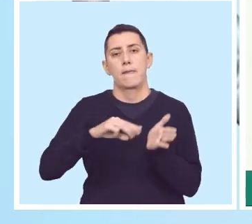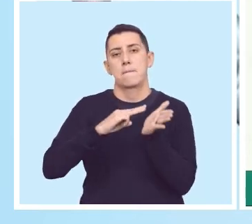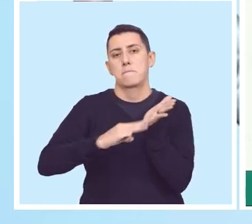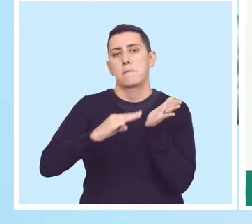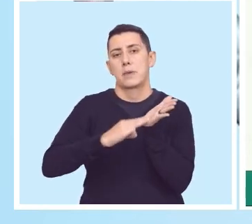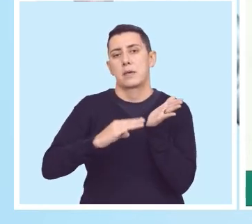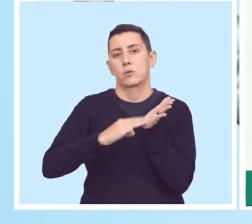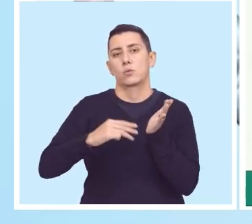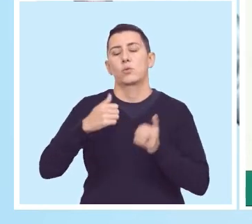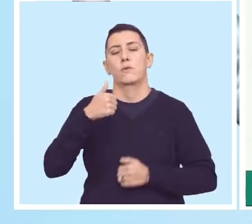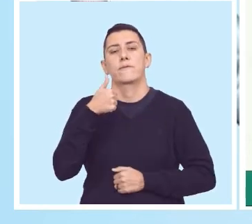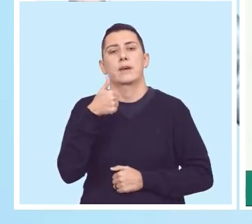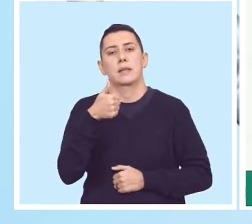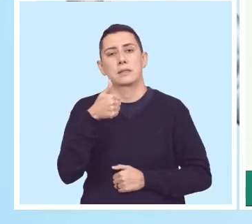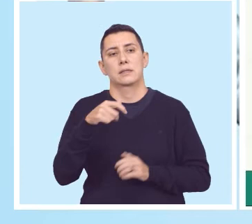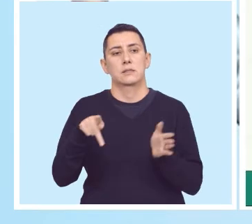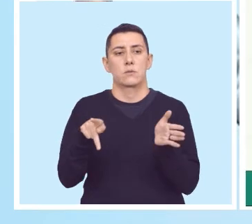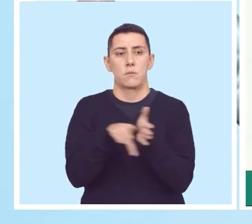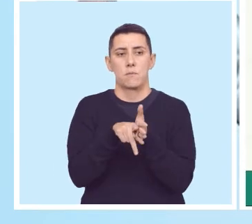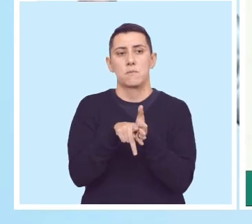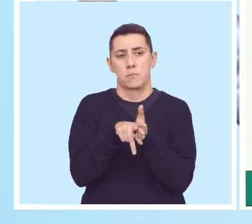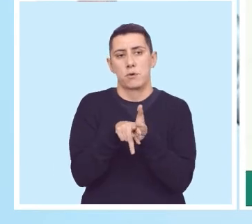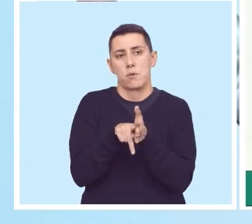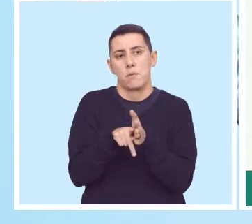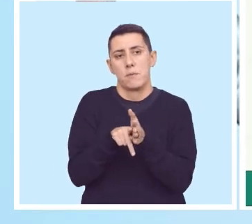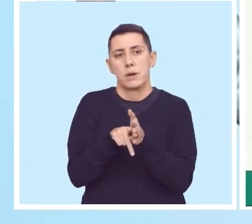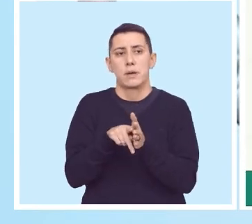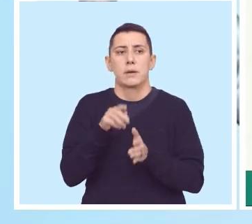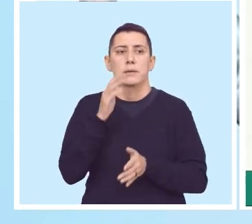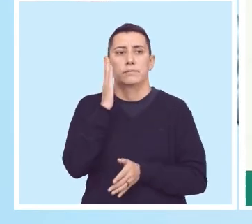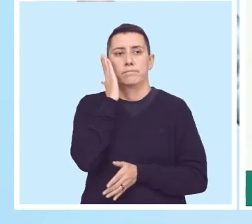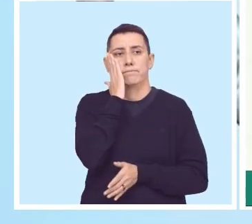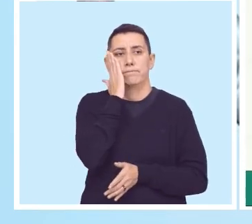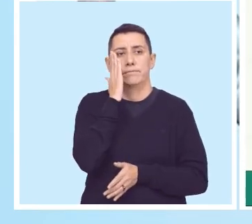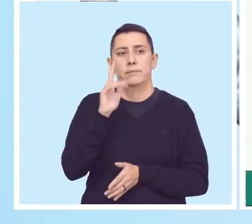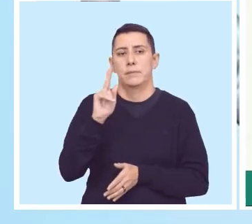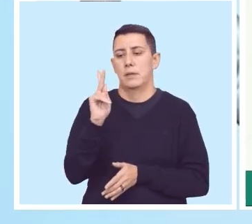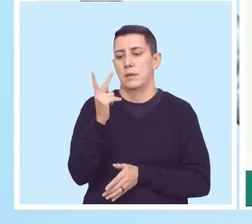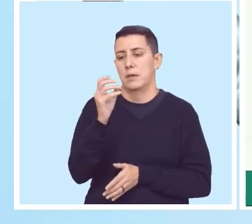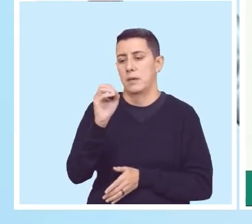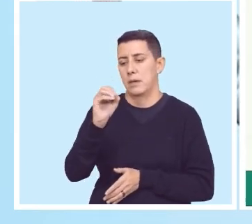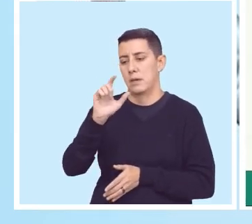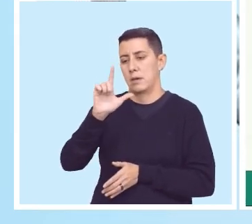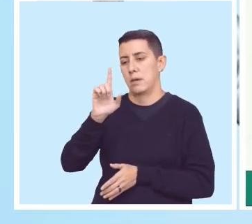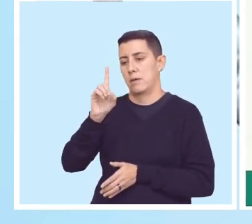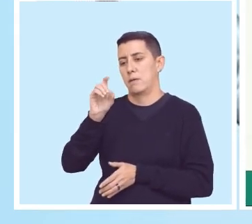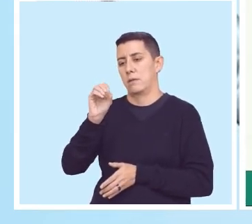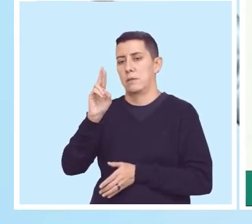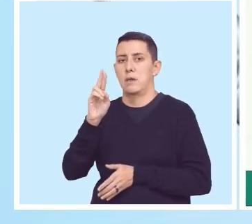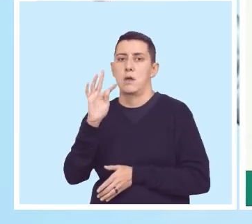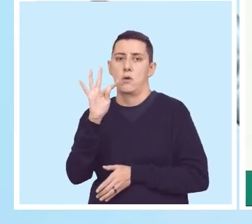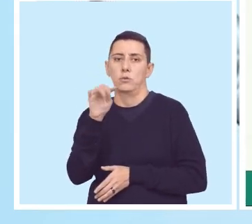validação cruzada, o Hadout, onde o dataset ele foi particionado